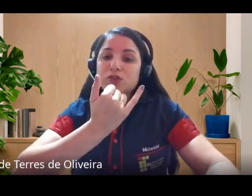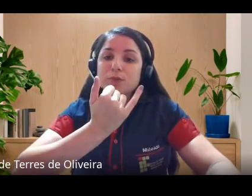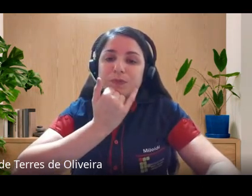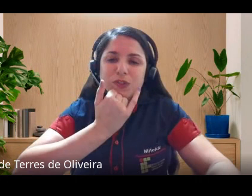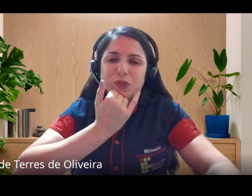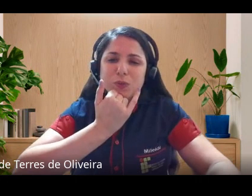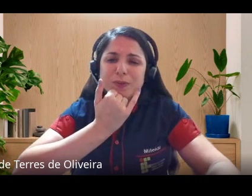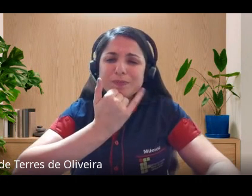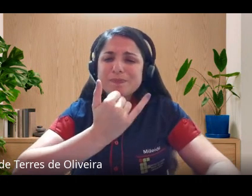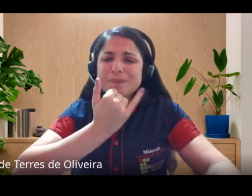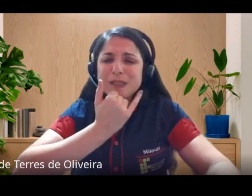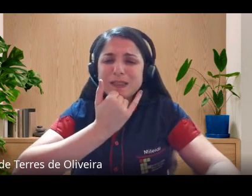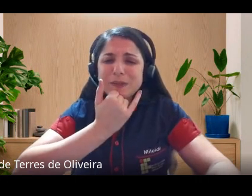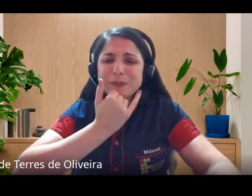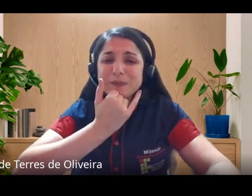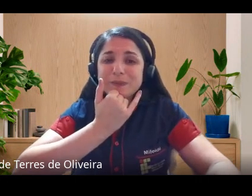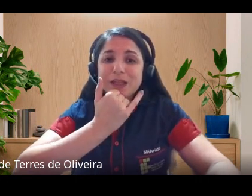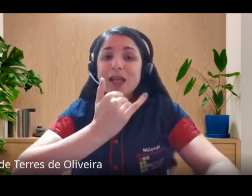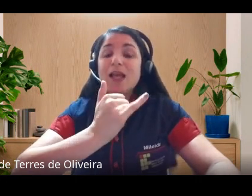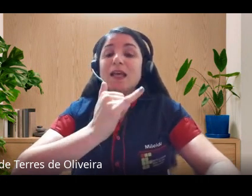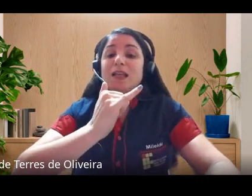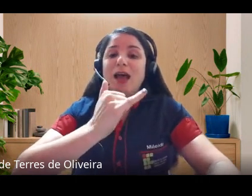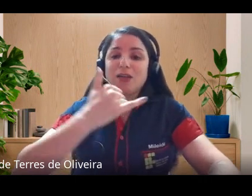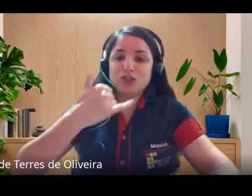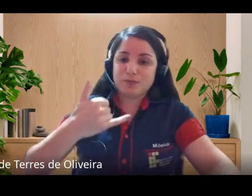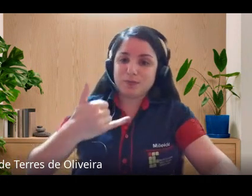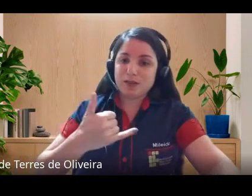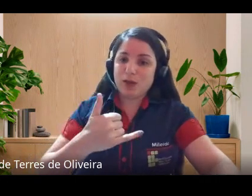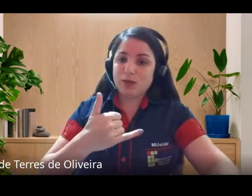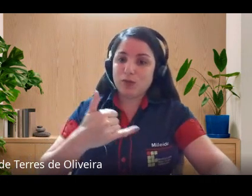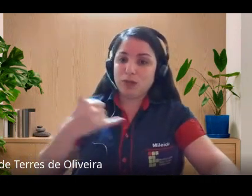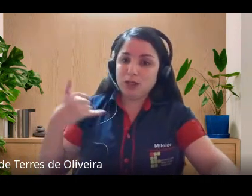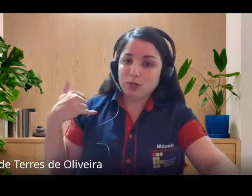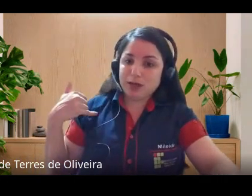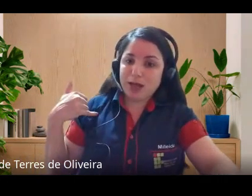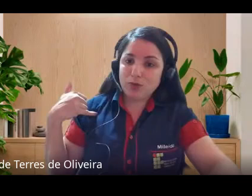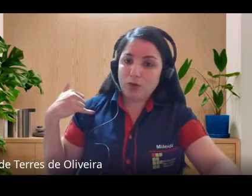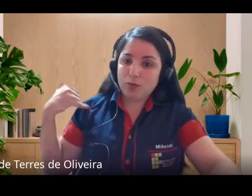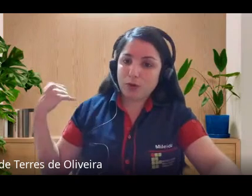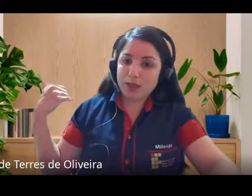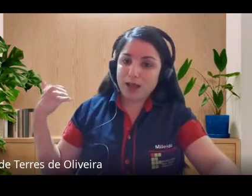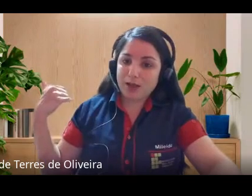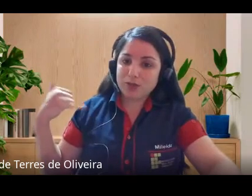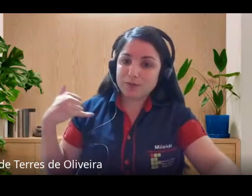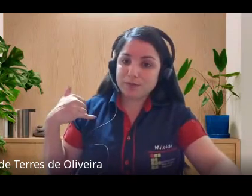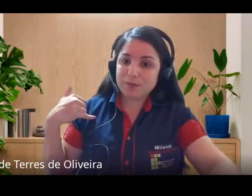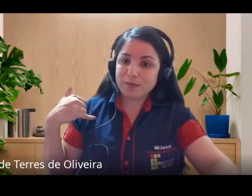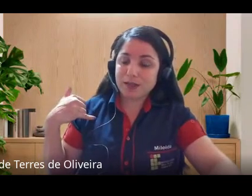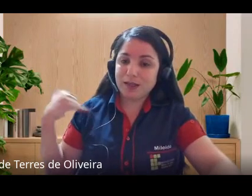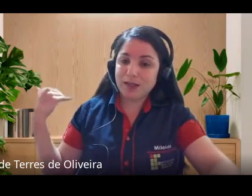no queixo, ó. Desculpa, perdão. Idade. É o dedo mínimo lá no ombro, ó.